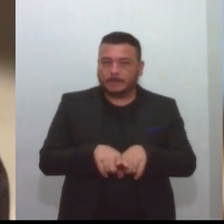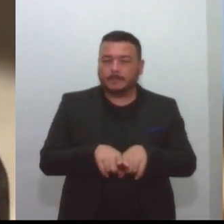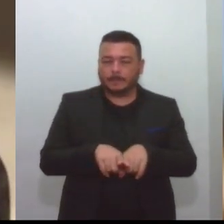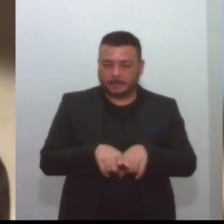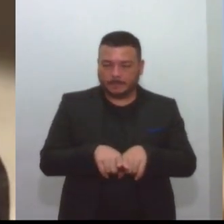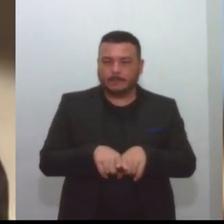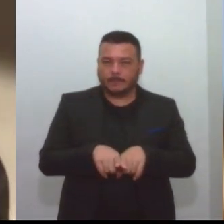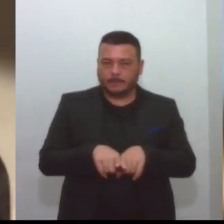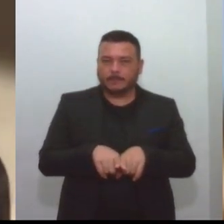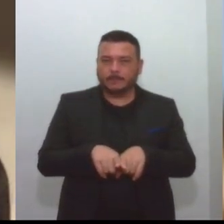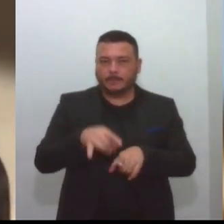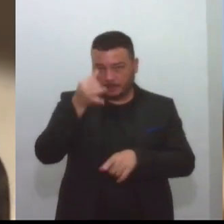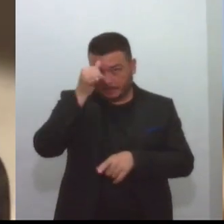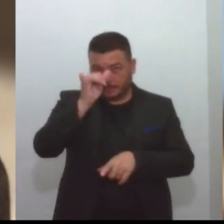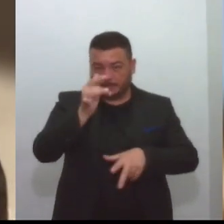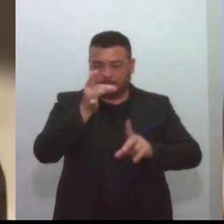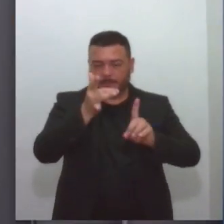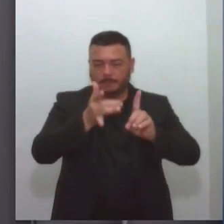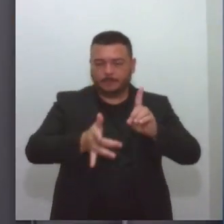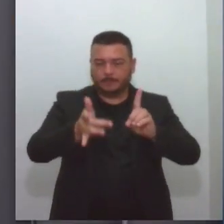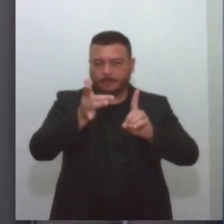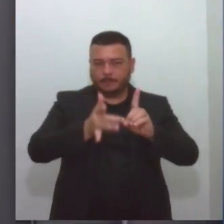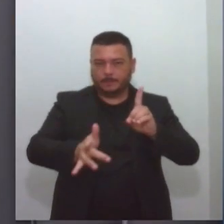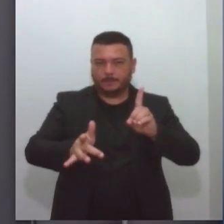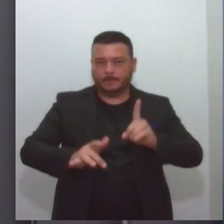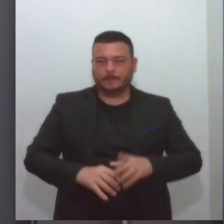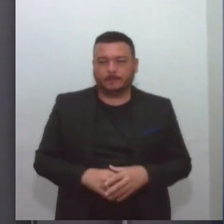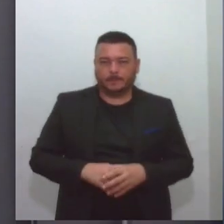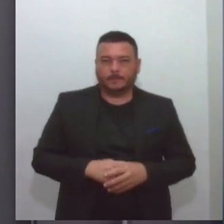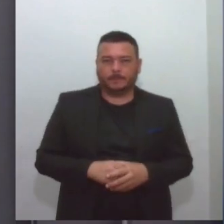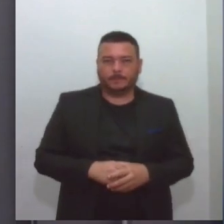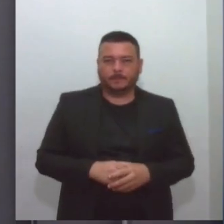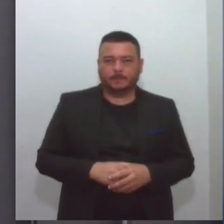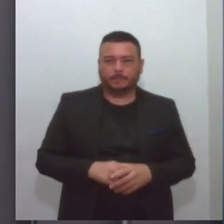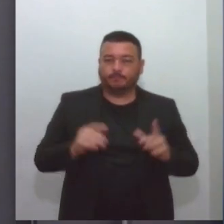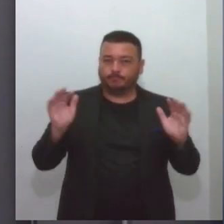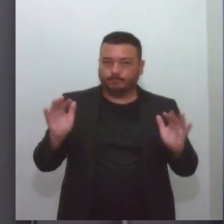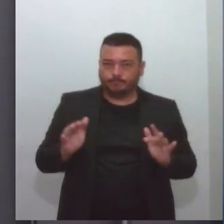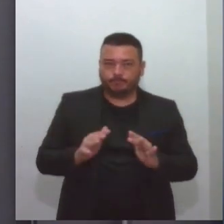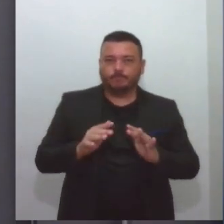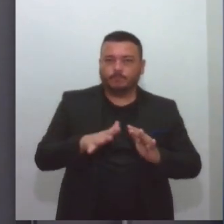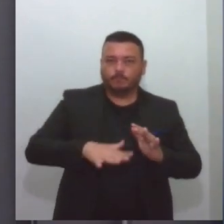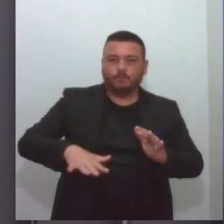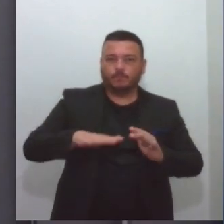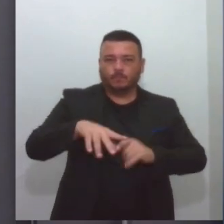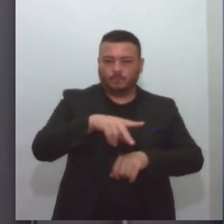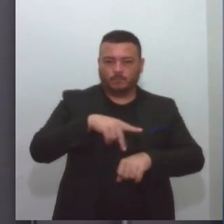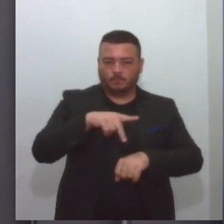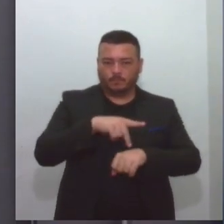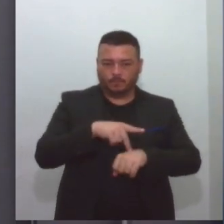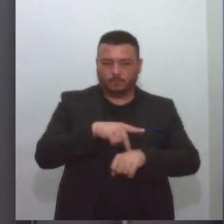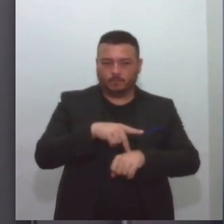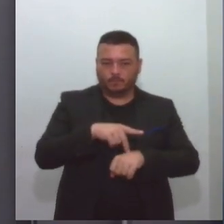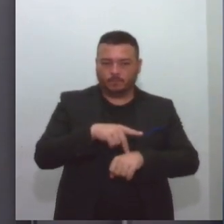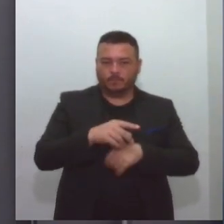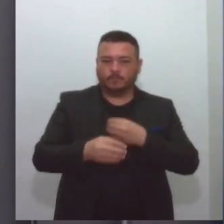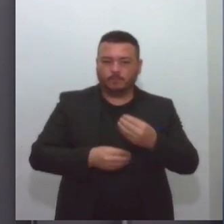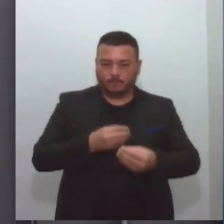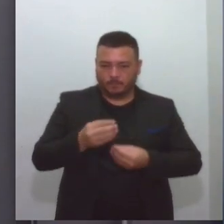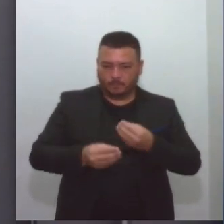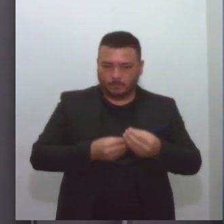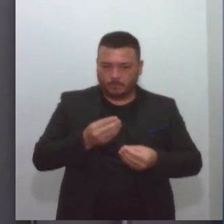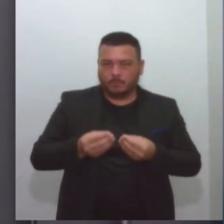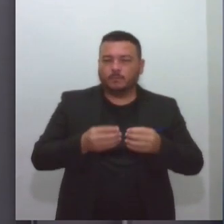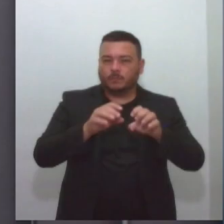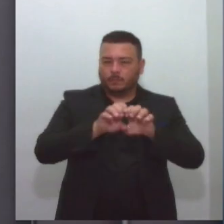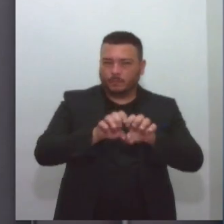ao capacitismo. O mutirão está sendo realizado em todo o país. Como será a estrutura do